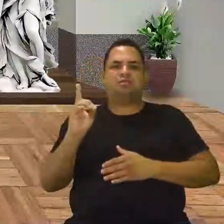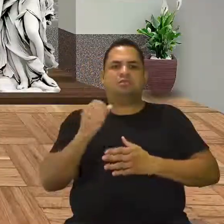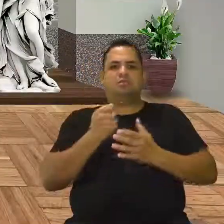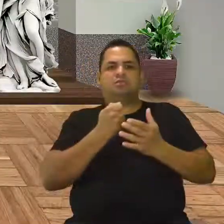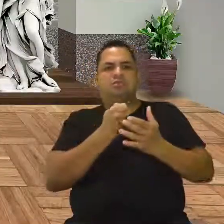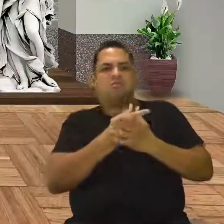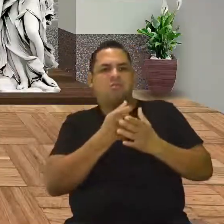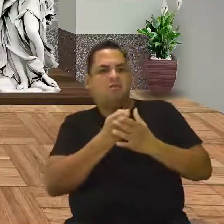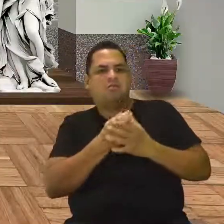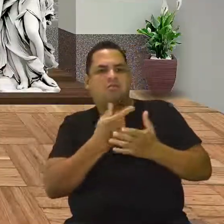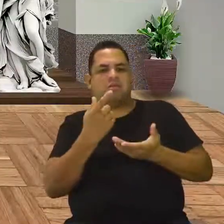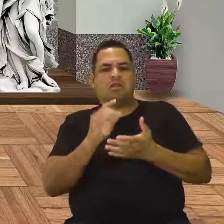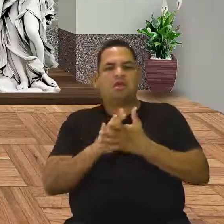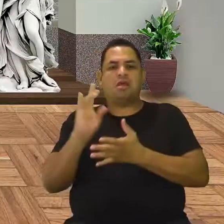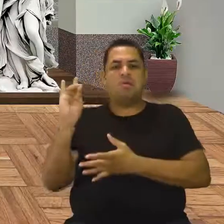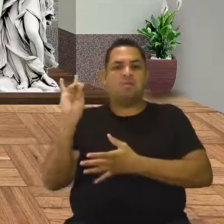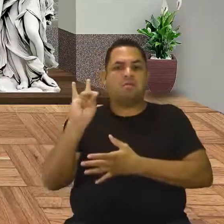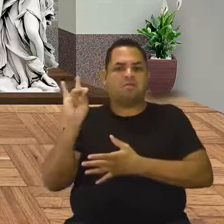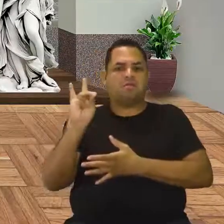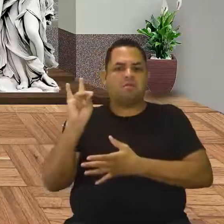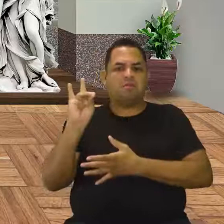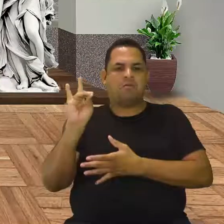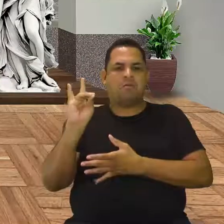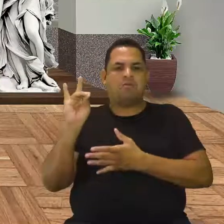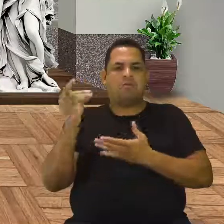ali na Bolívia,